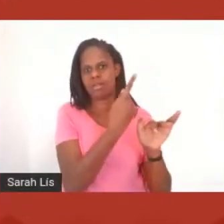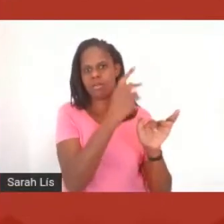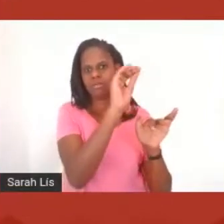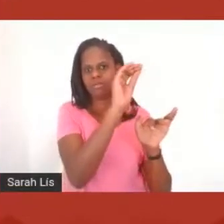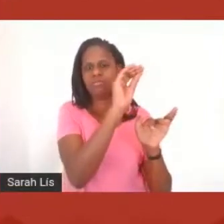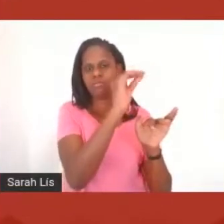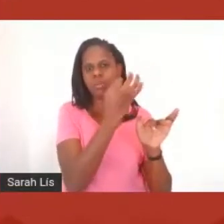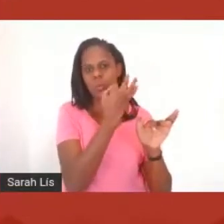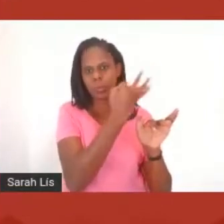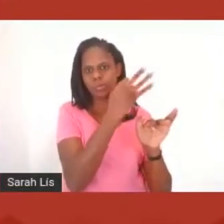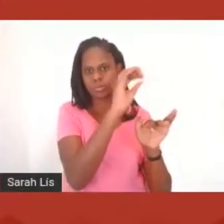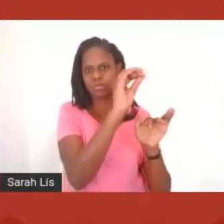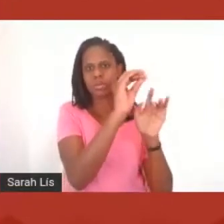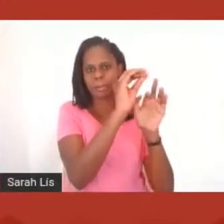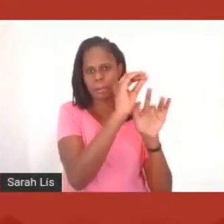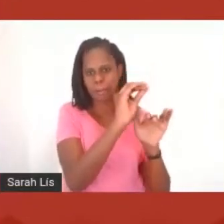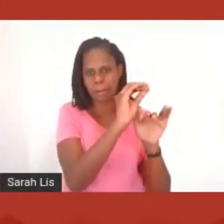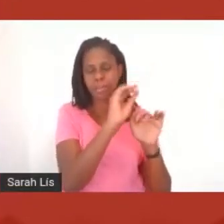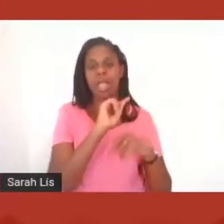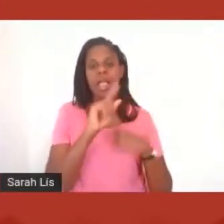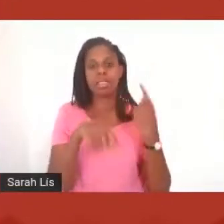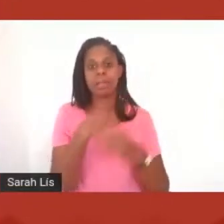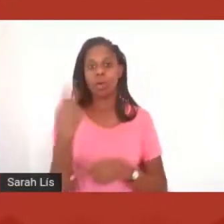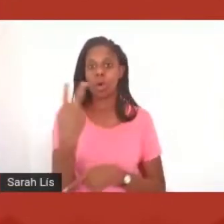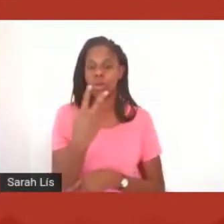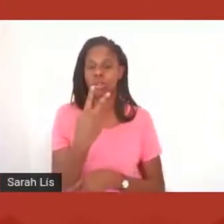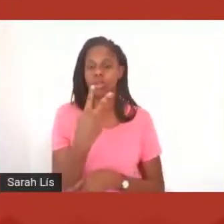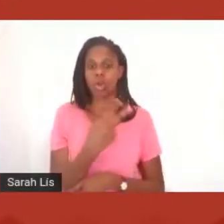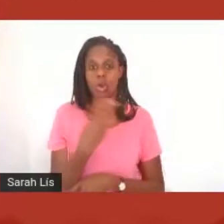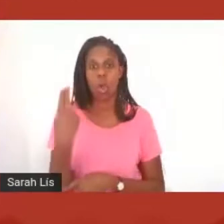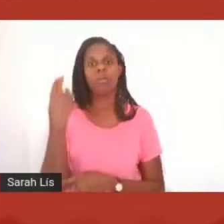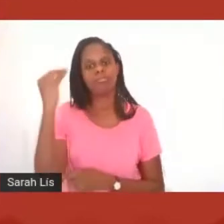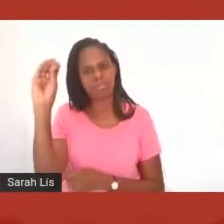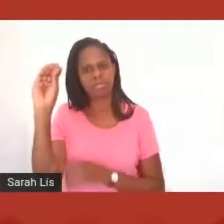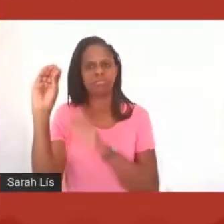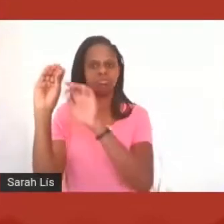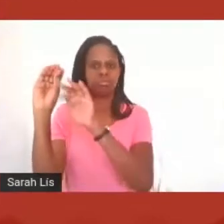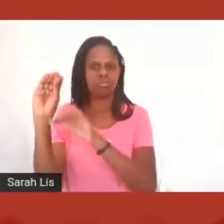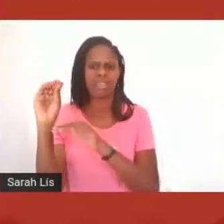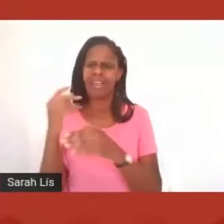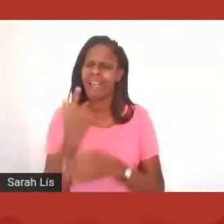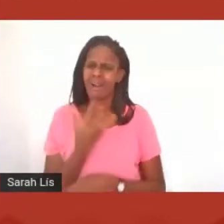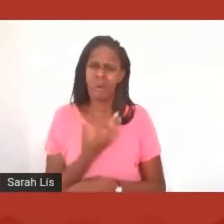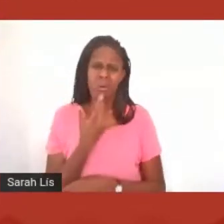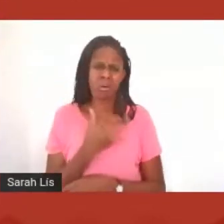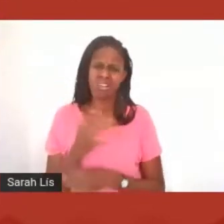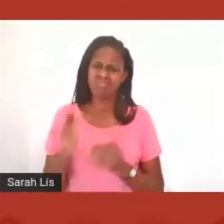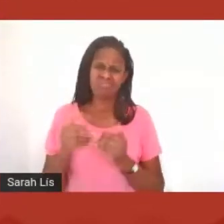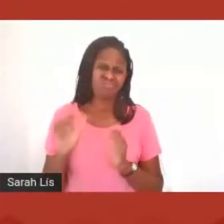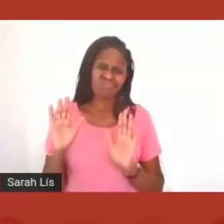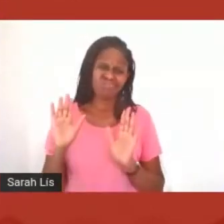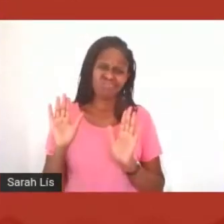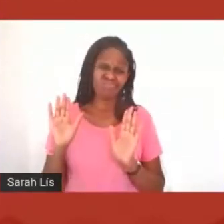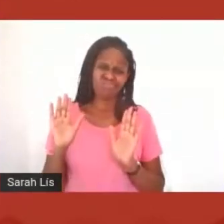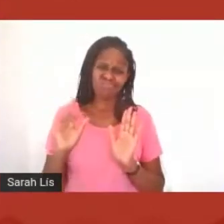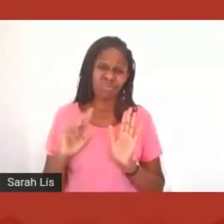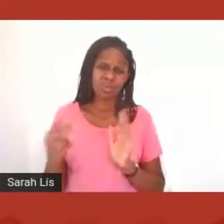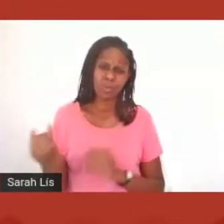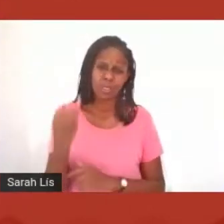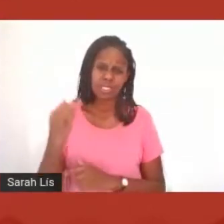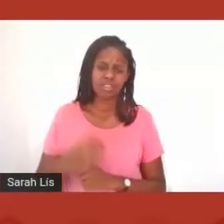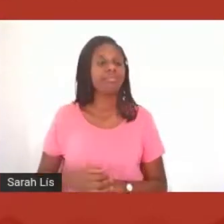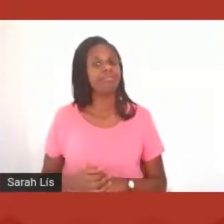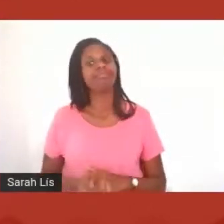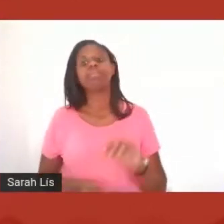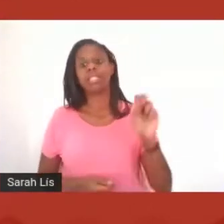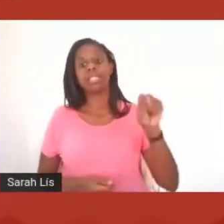o que pensa ali, né? Fica mais fácil. A cor é a preferência de cada um. É, então acho que precisa pôr o nome, senão a